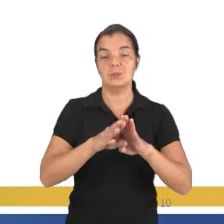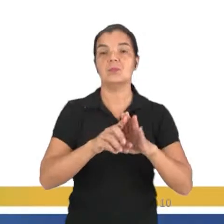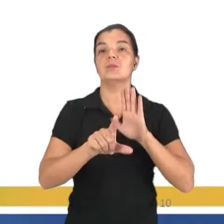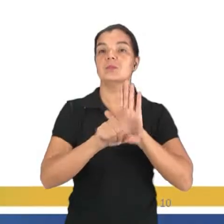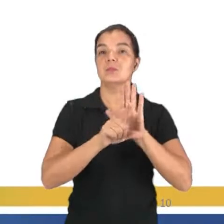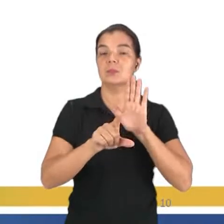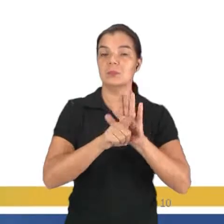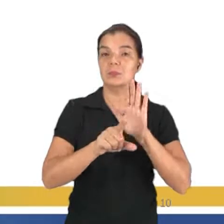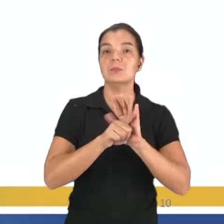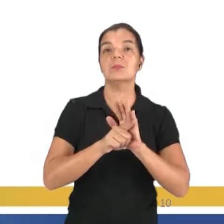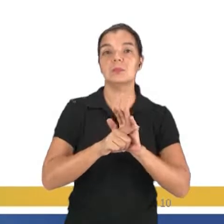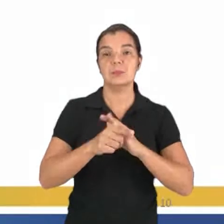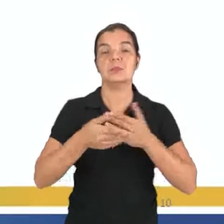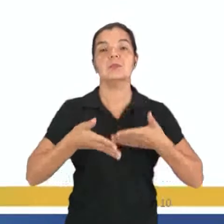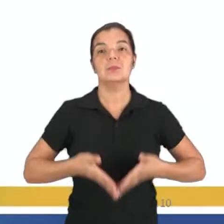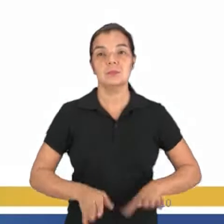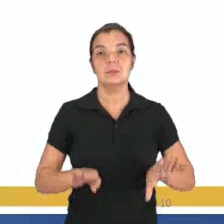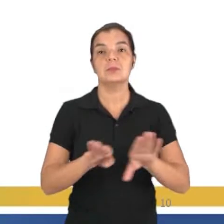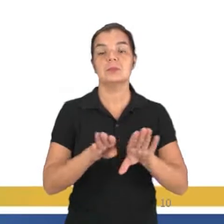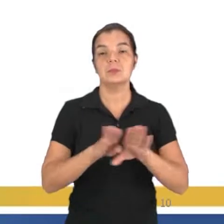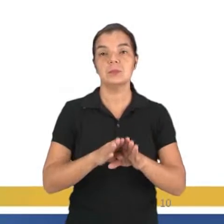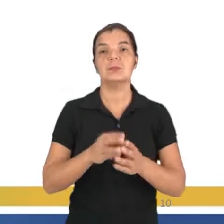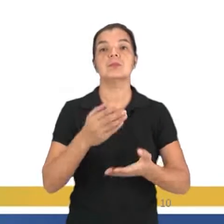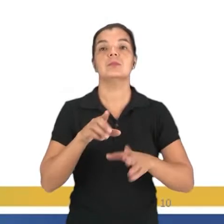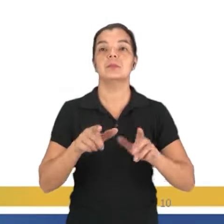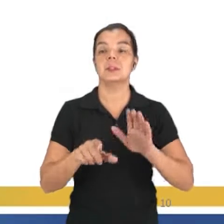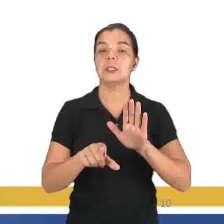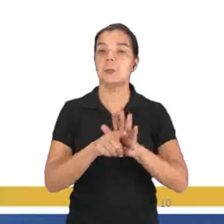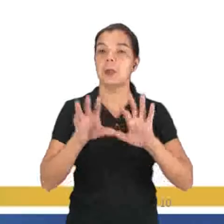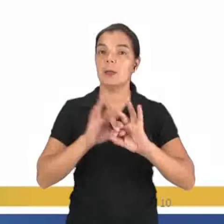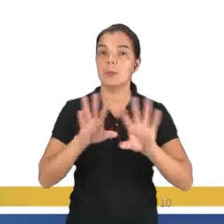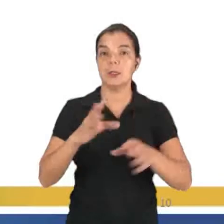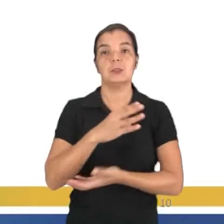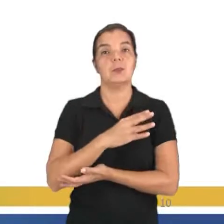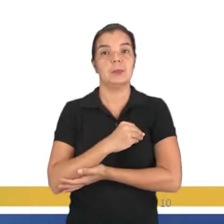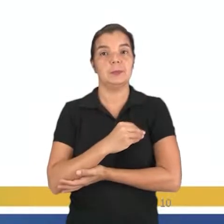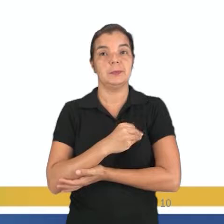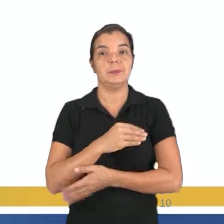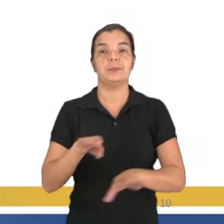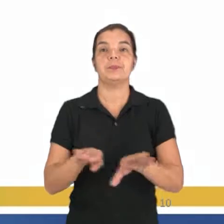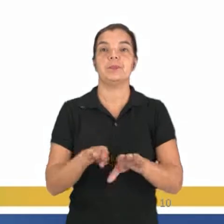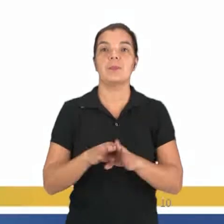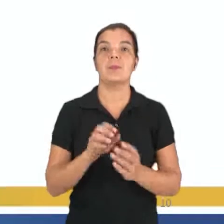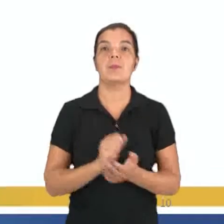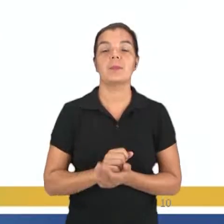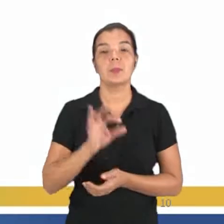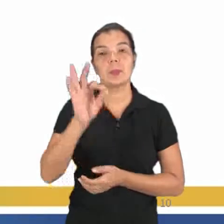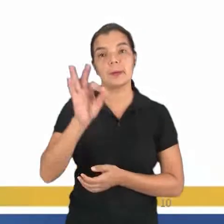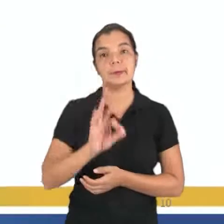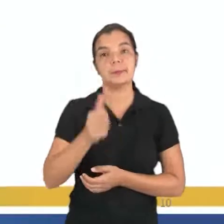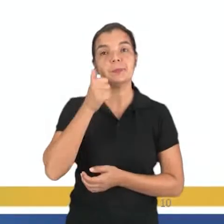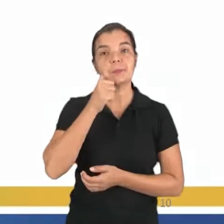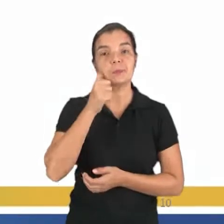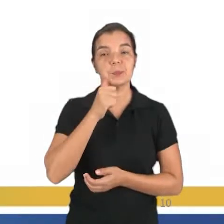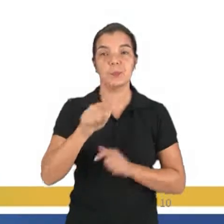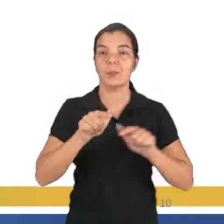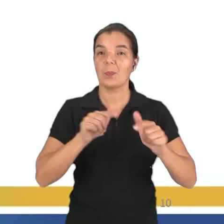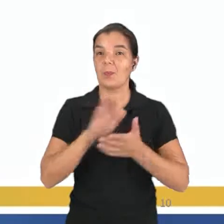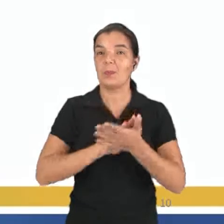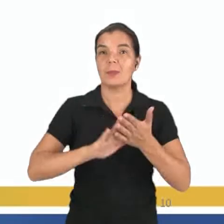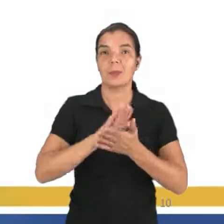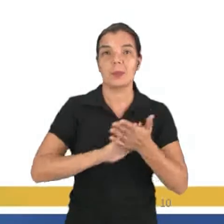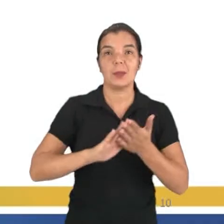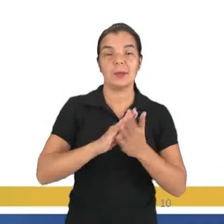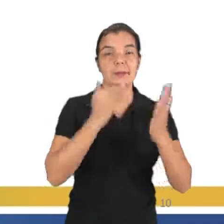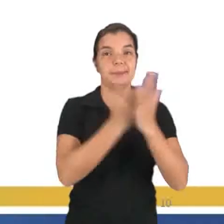licença maternidade e licença para amamentar, enfim. O percentual de mulheres desempregadas em 2014